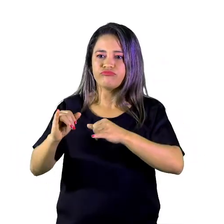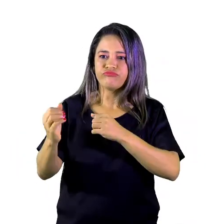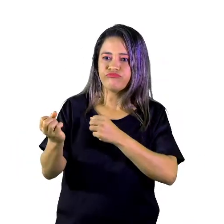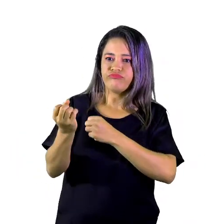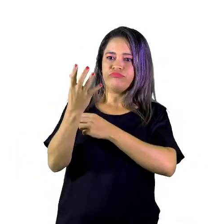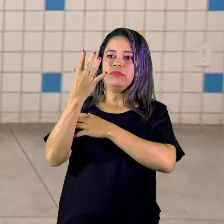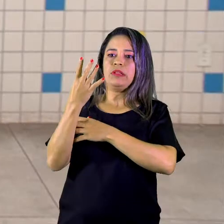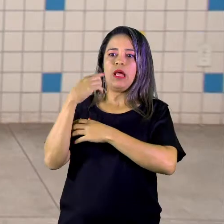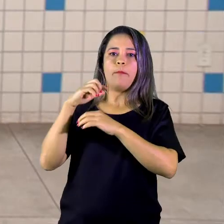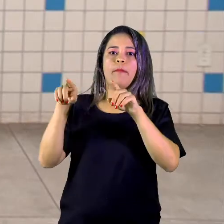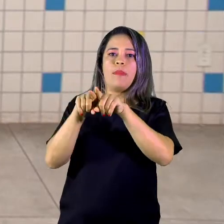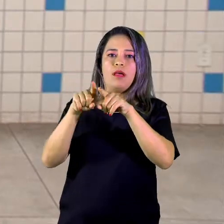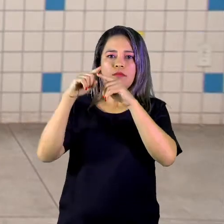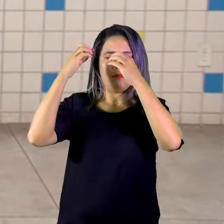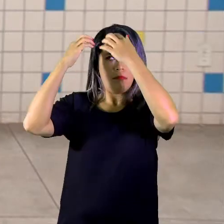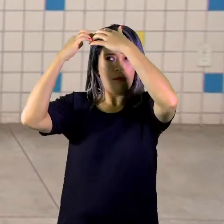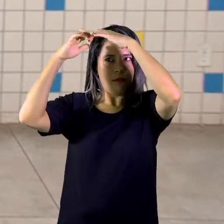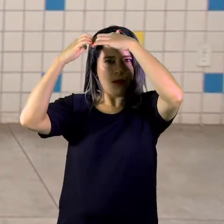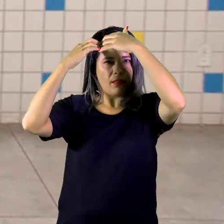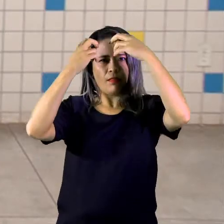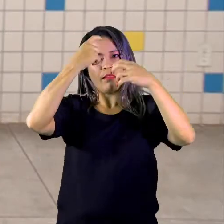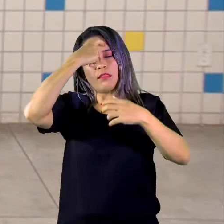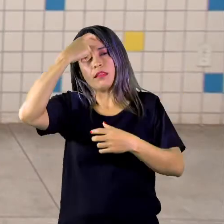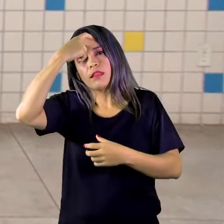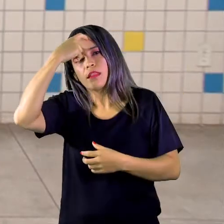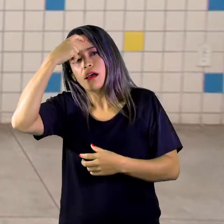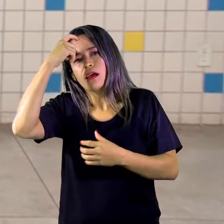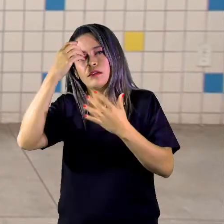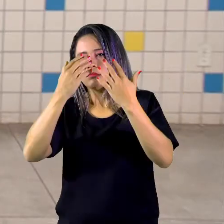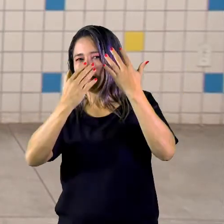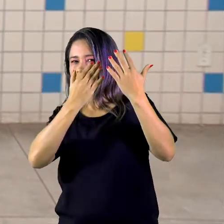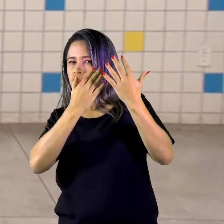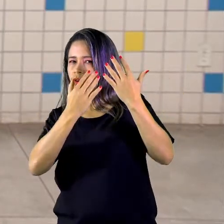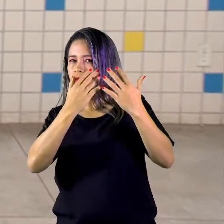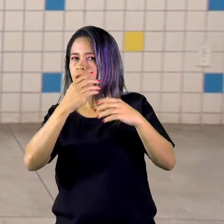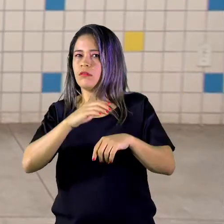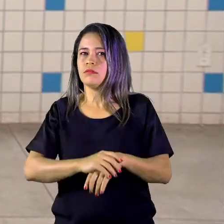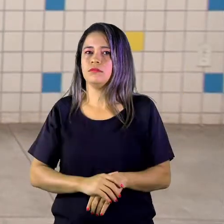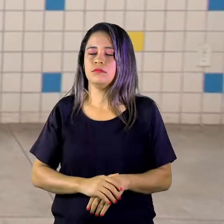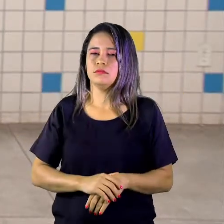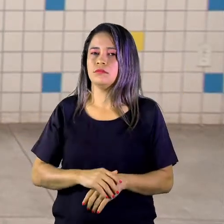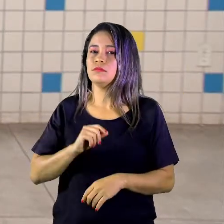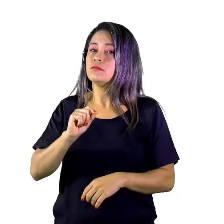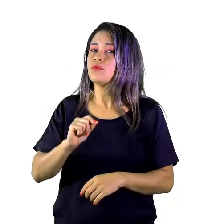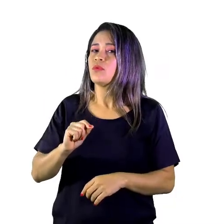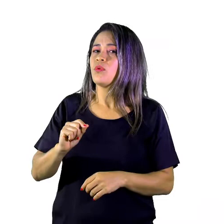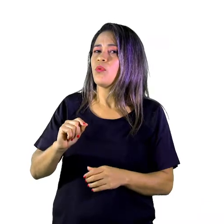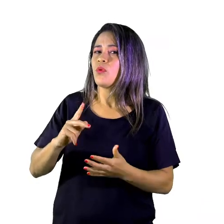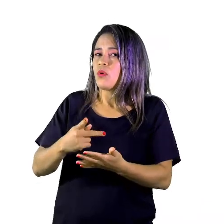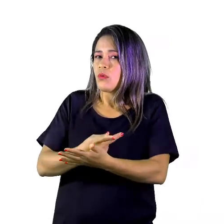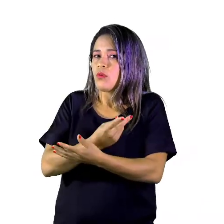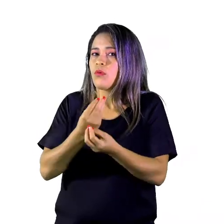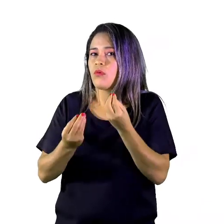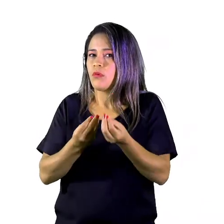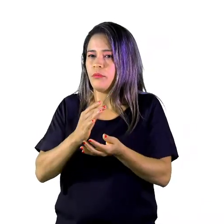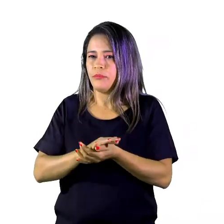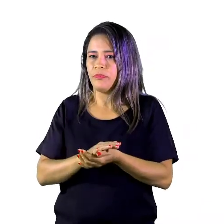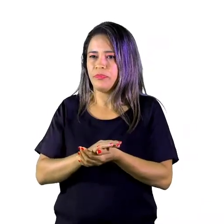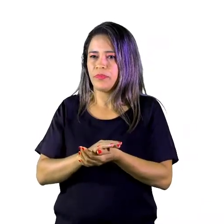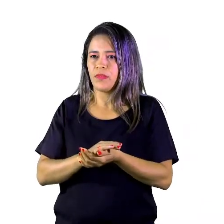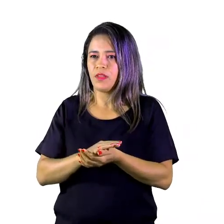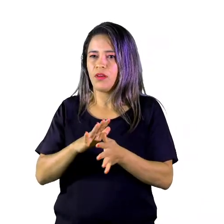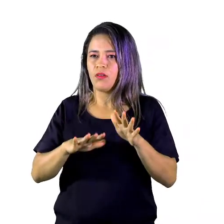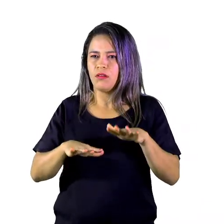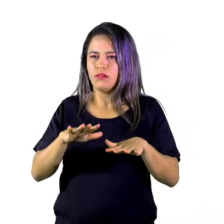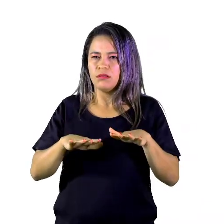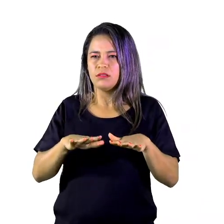e psicológicos. As doenças e os agentes causadores. Qualquer agente que tenha a